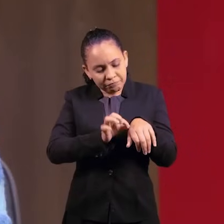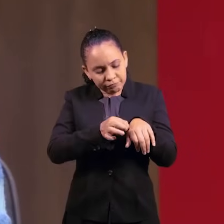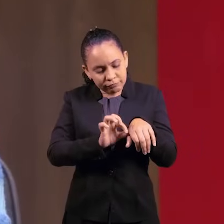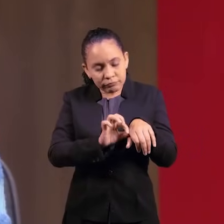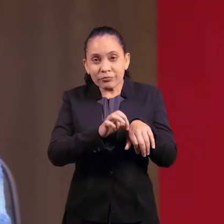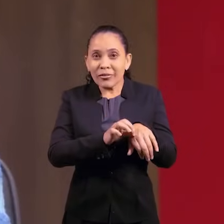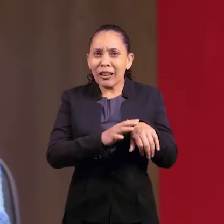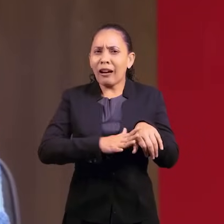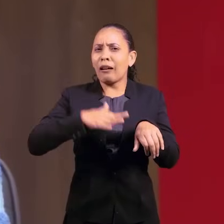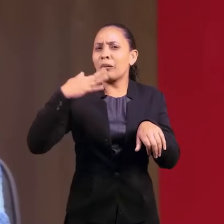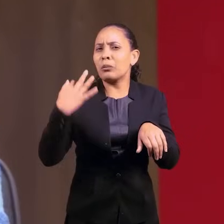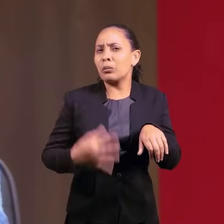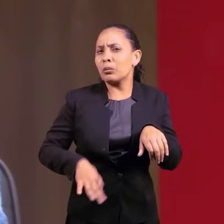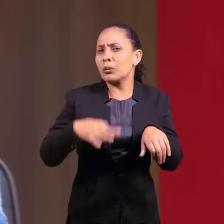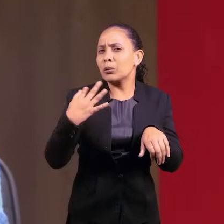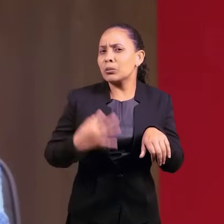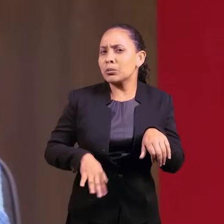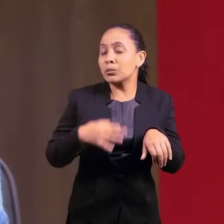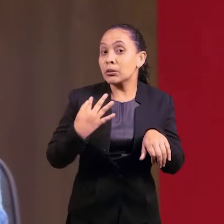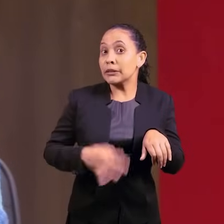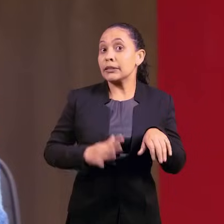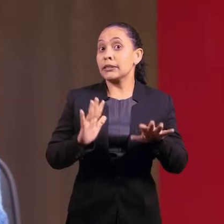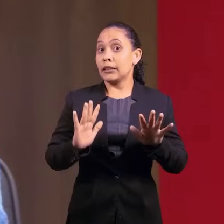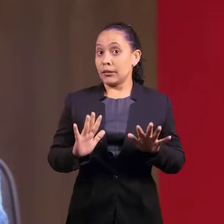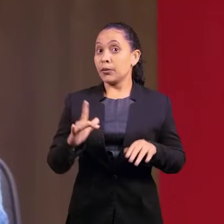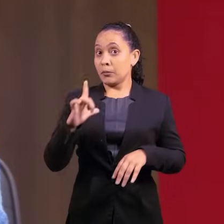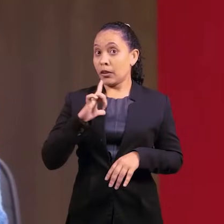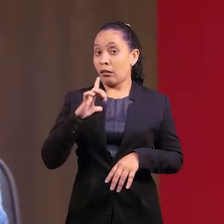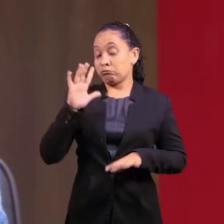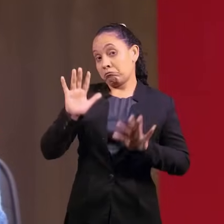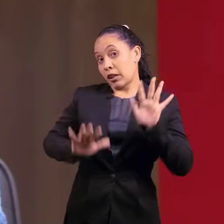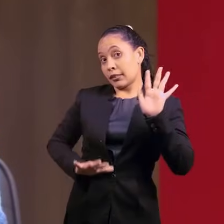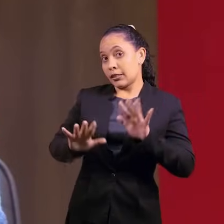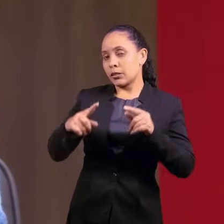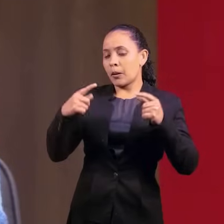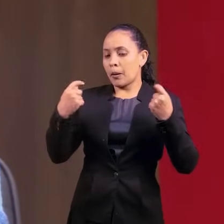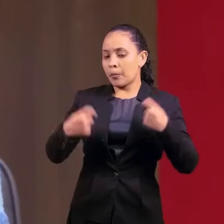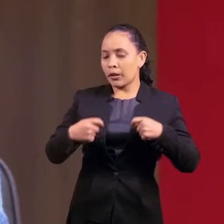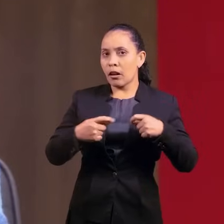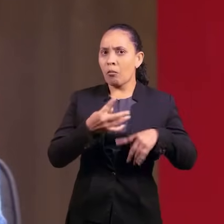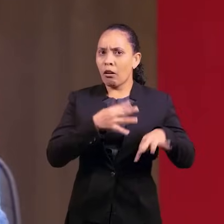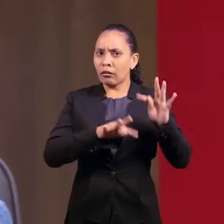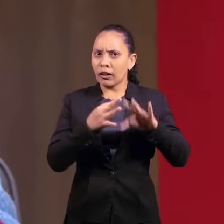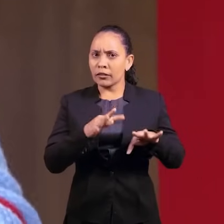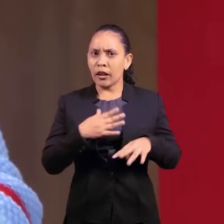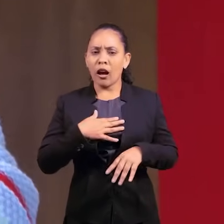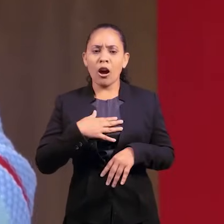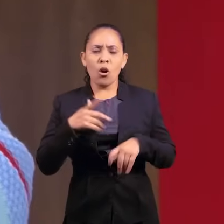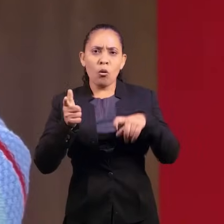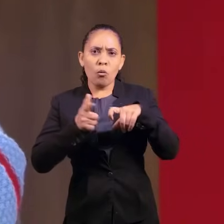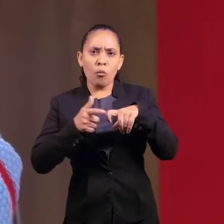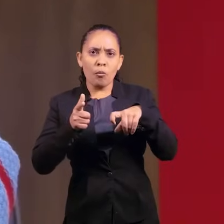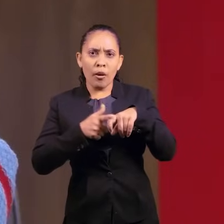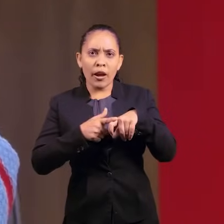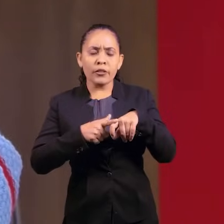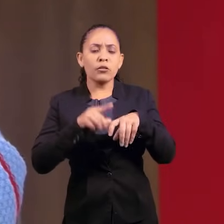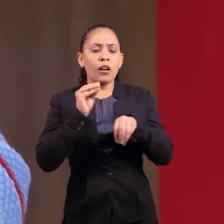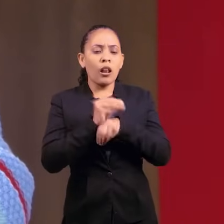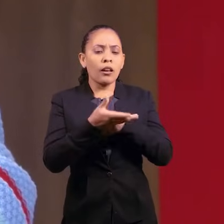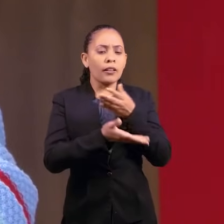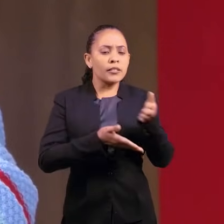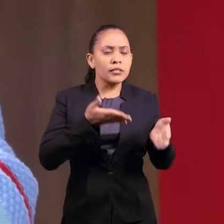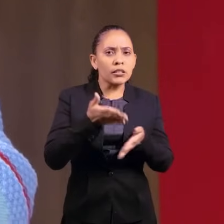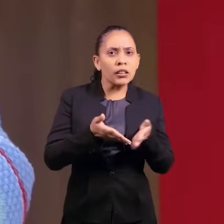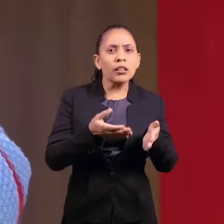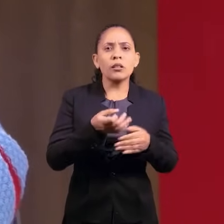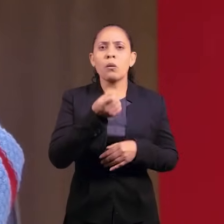muito grande, uma dor muito grande, e que nós temos que tratar. O médico vai ali e ensina o medicamento que